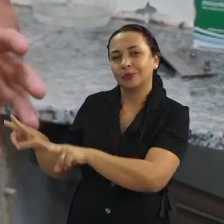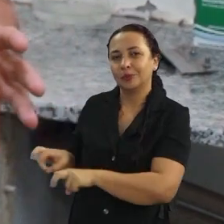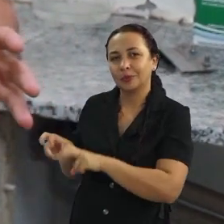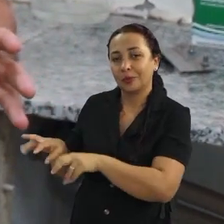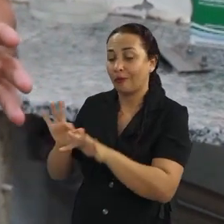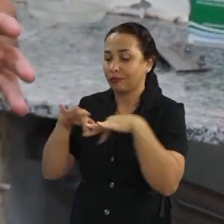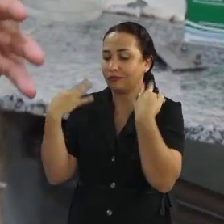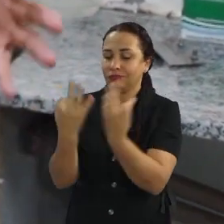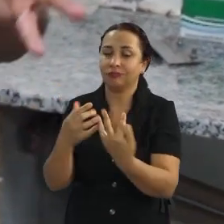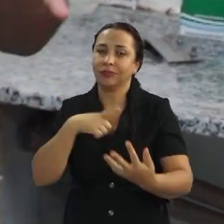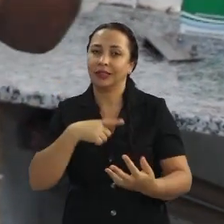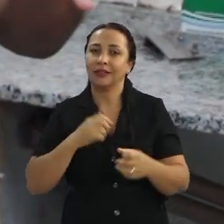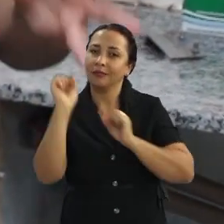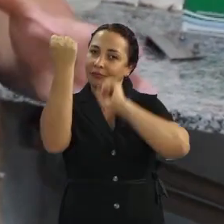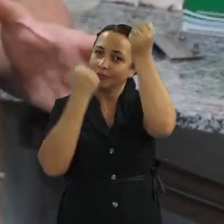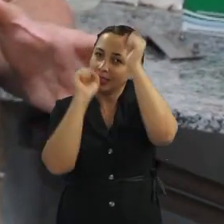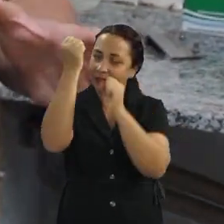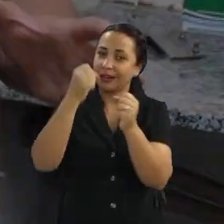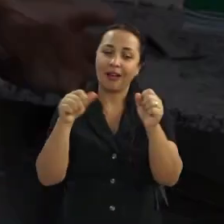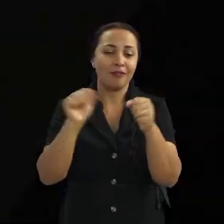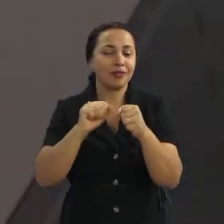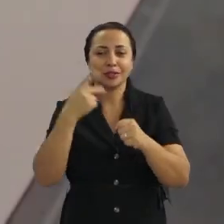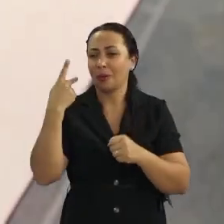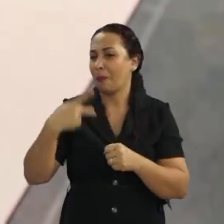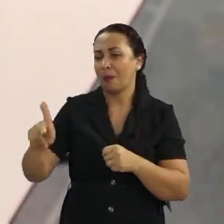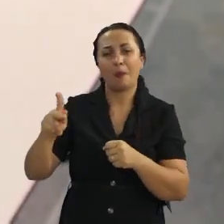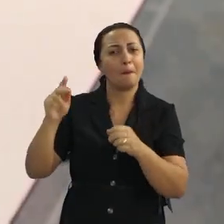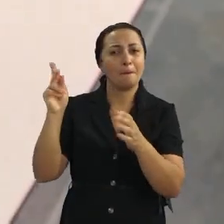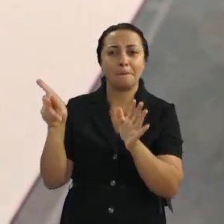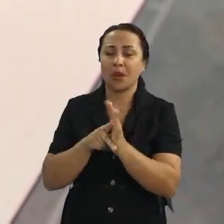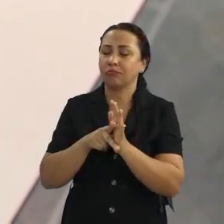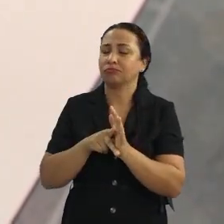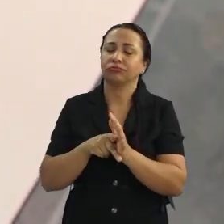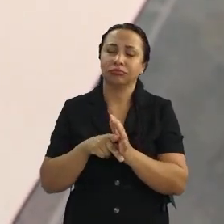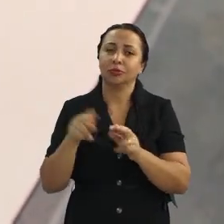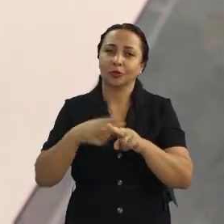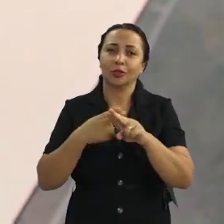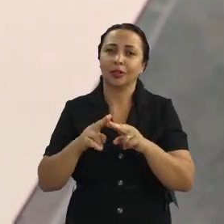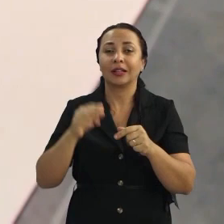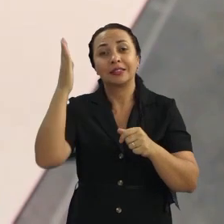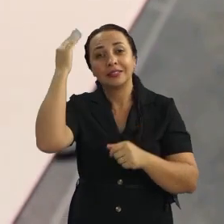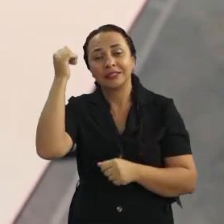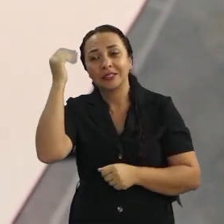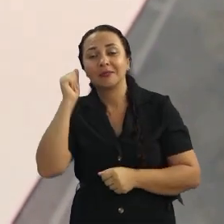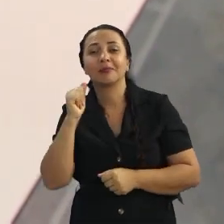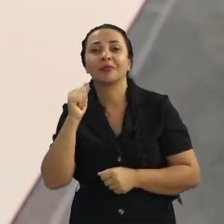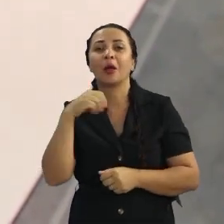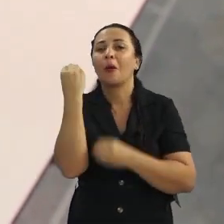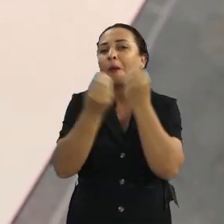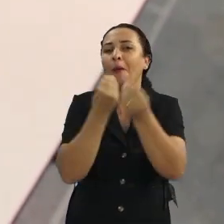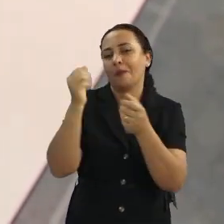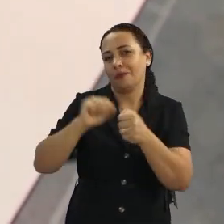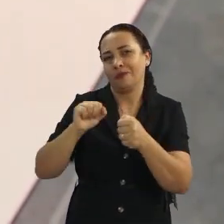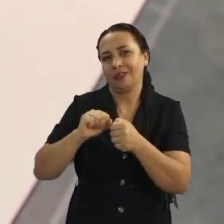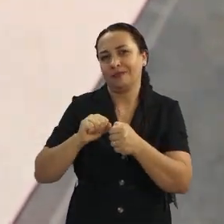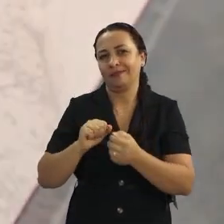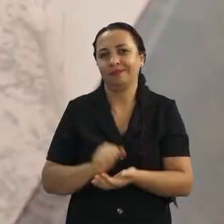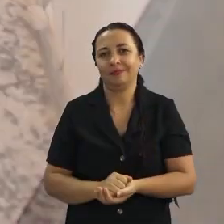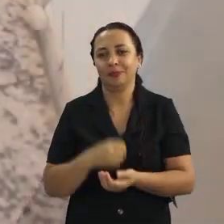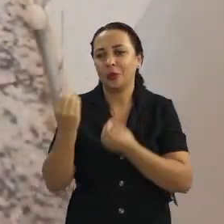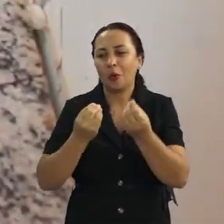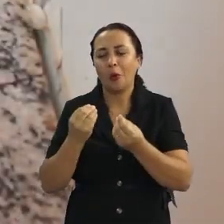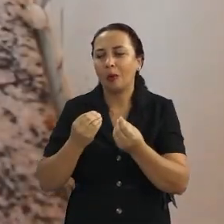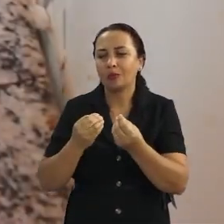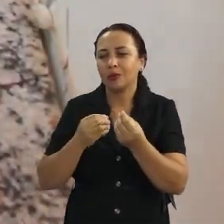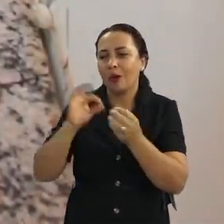agricultor familiar ter a máquina fazer o seu chocolate e além disso saber como fazer